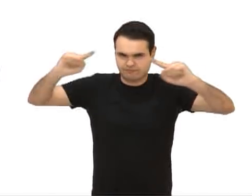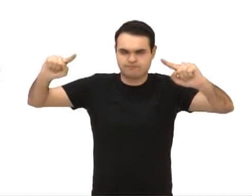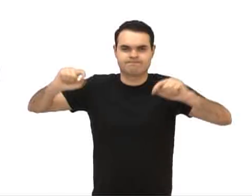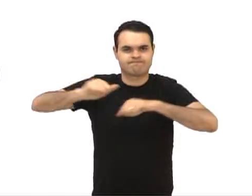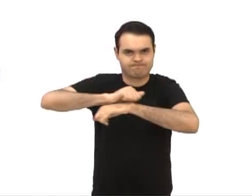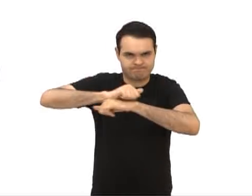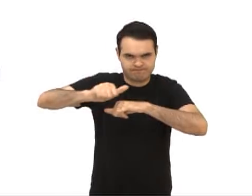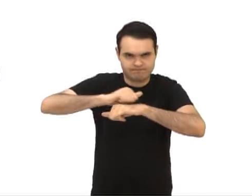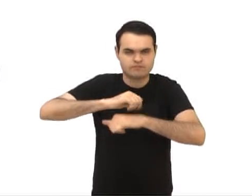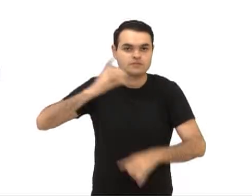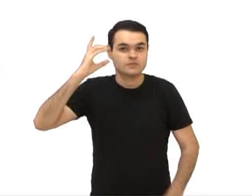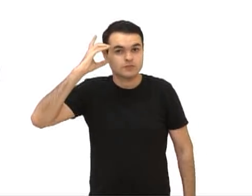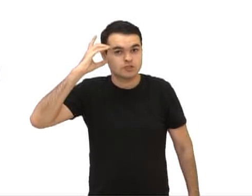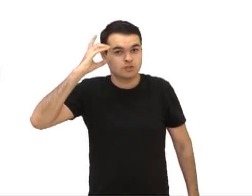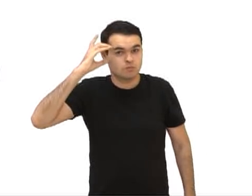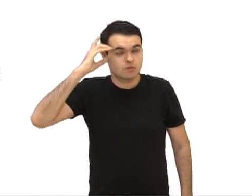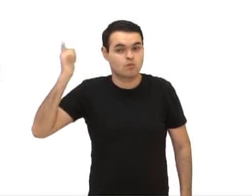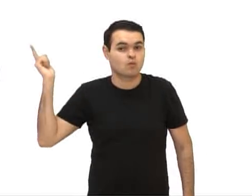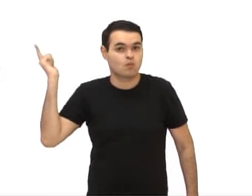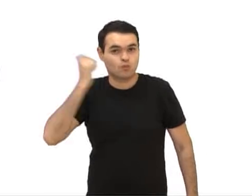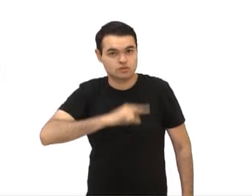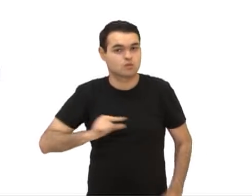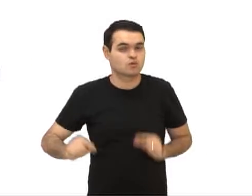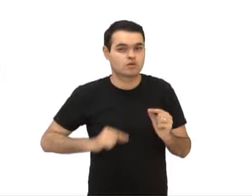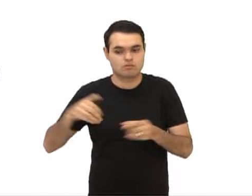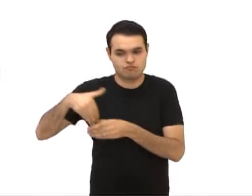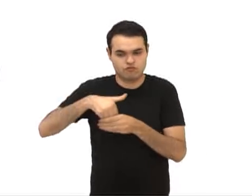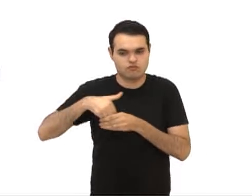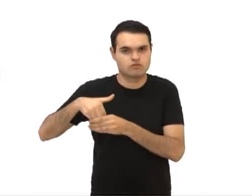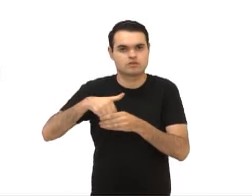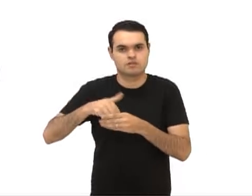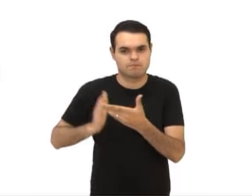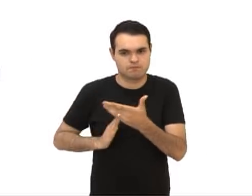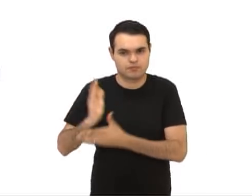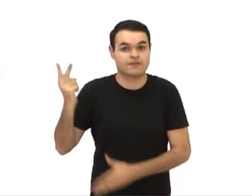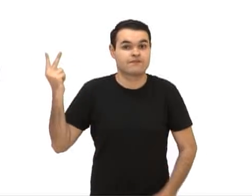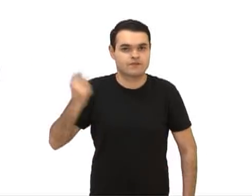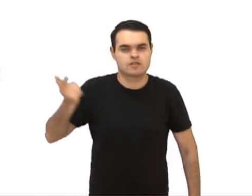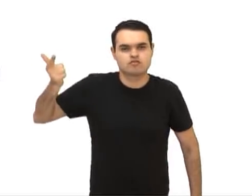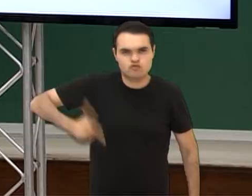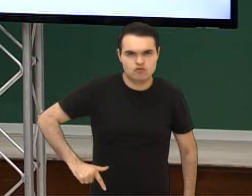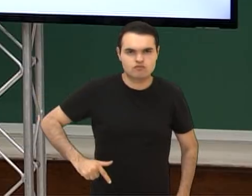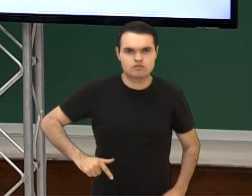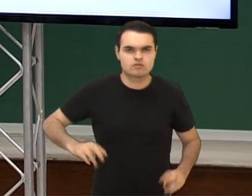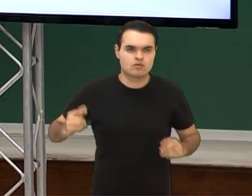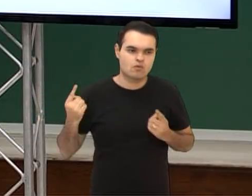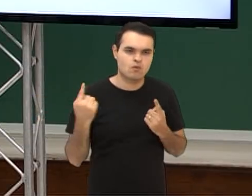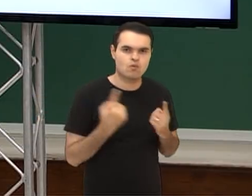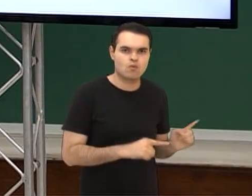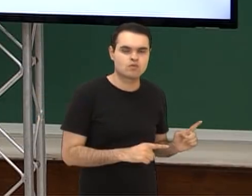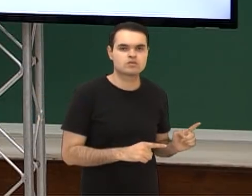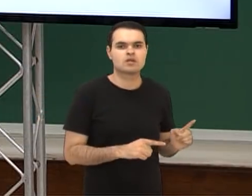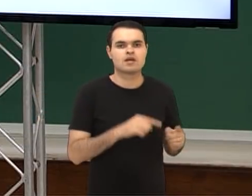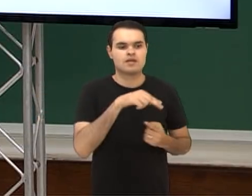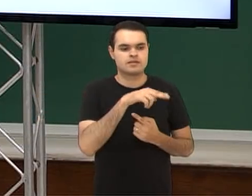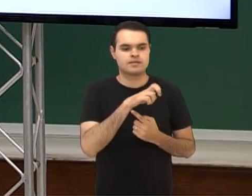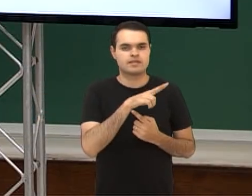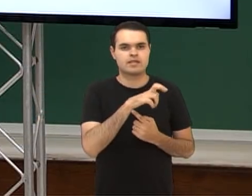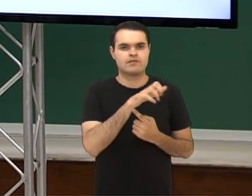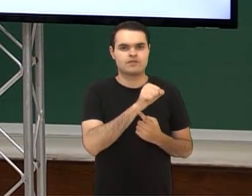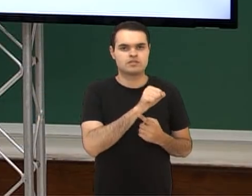a Dilma Rousseff conseguiu se reeleger por uma diferença mínima de votos contra o candidato Aécio Neves,